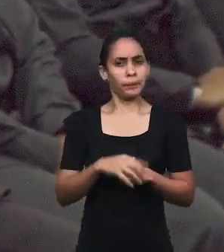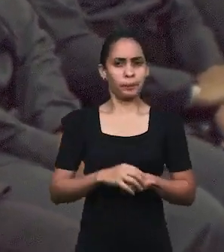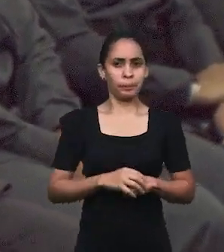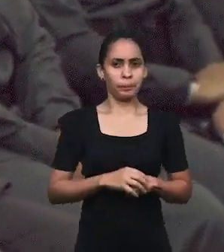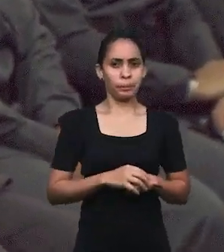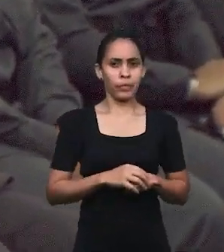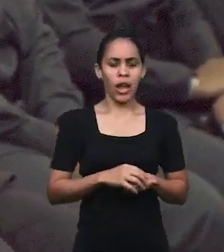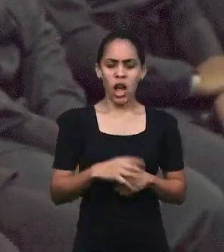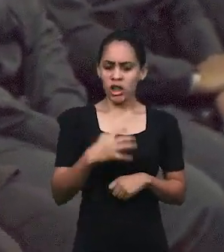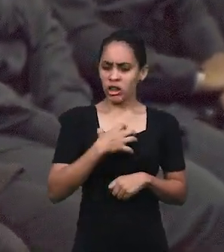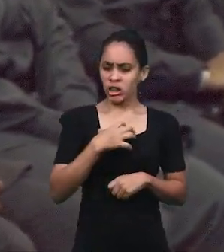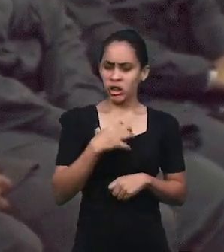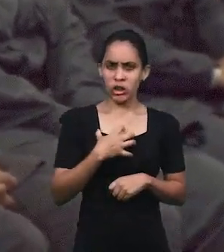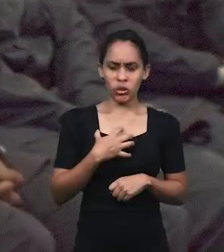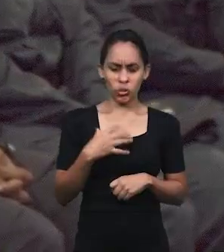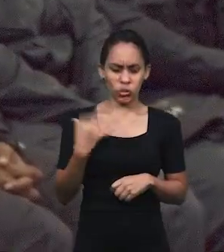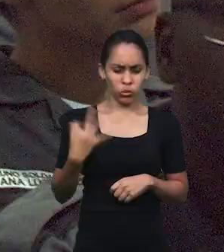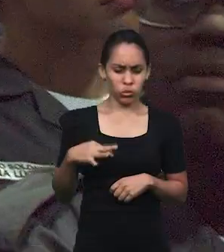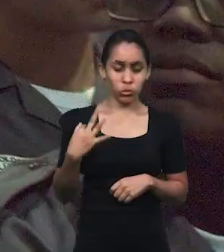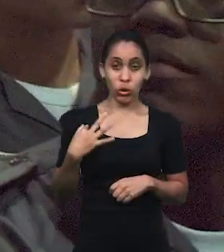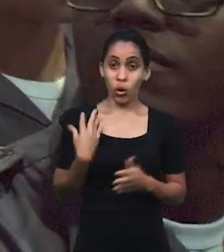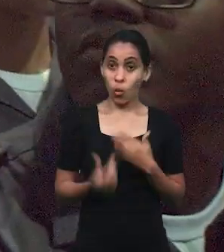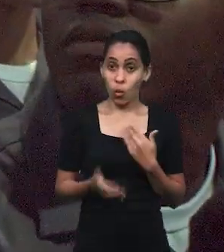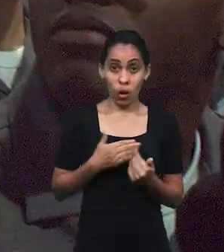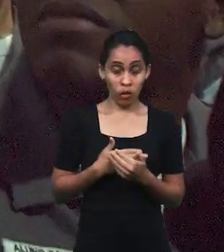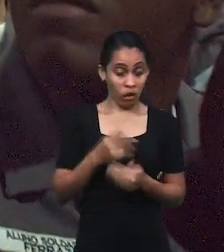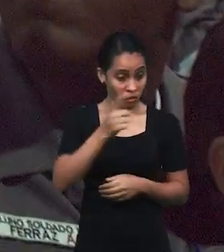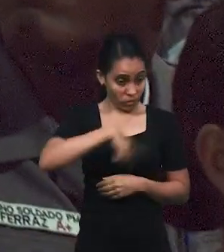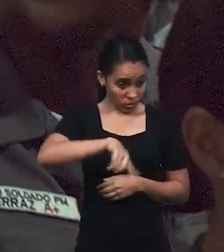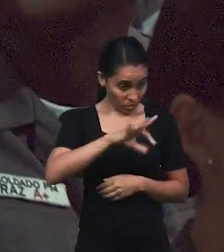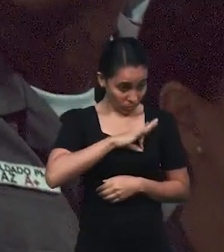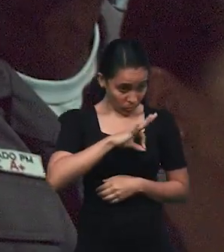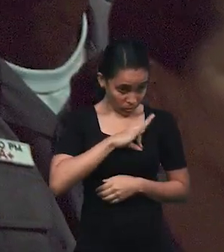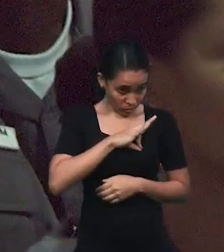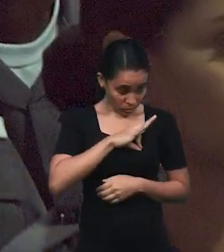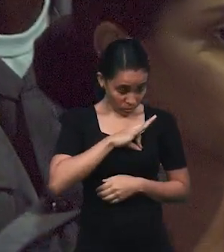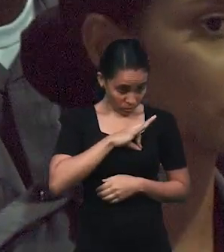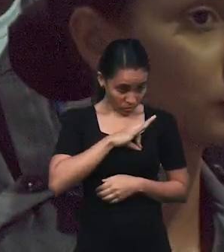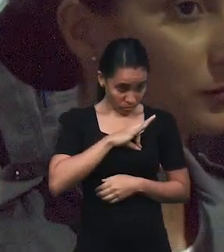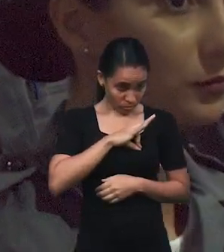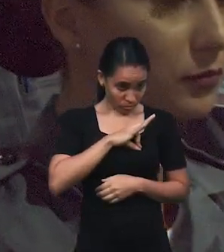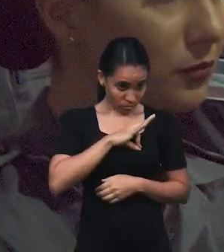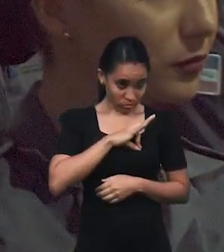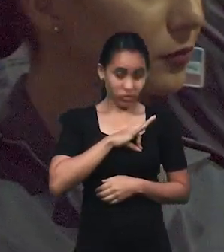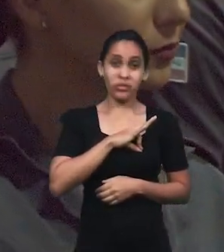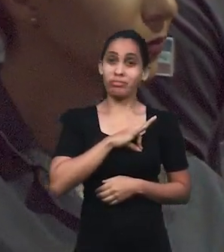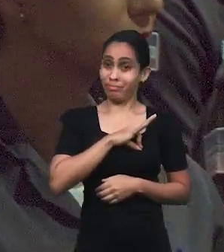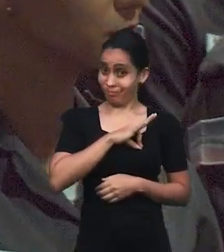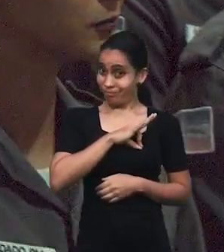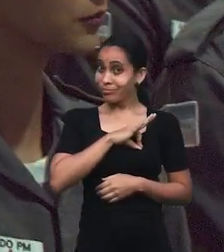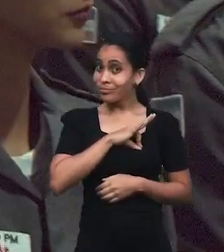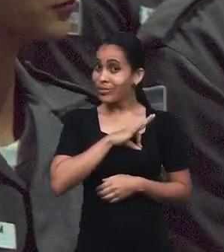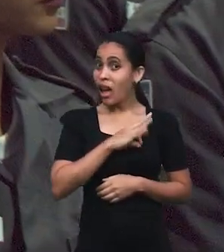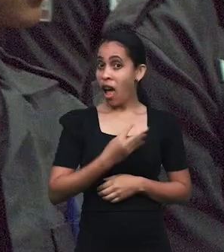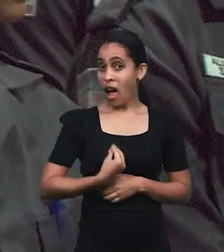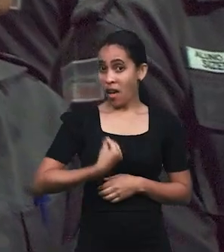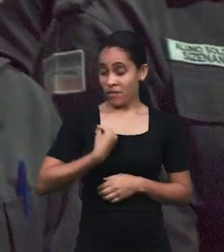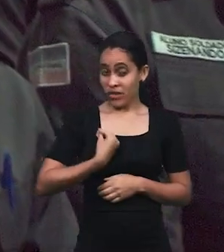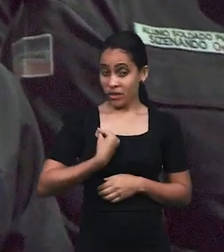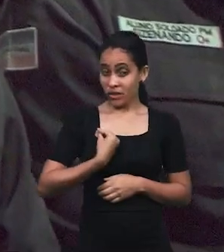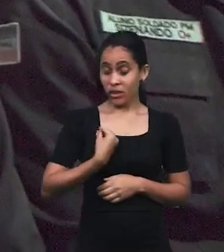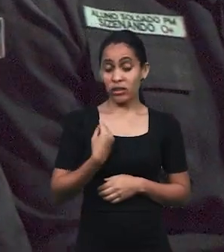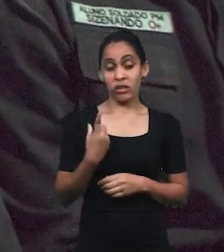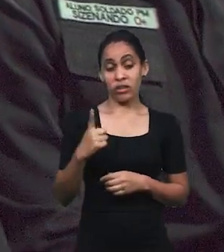Todo-Poderoso. Seja a dor que vocês passarem, soldados, e a vida é de